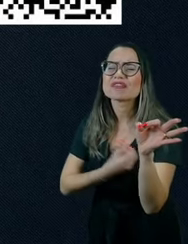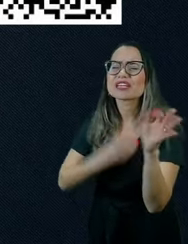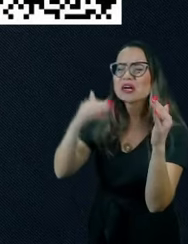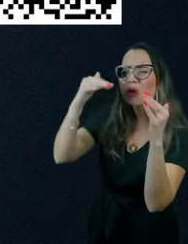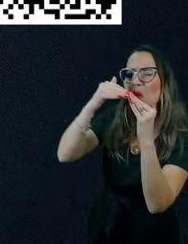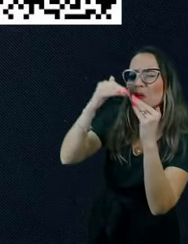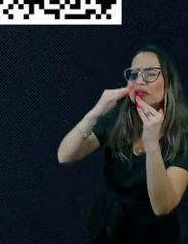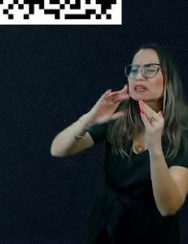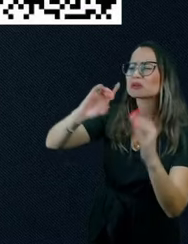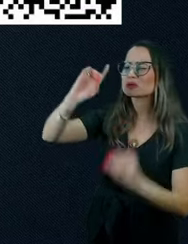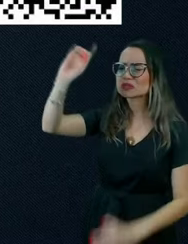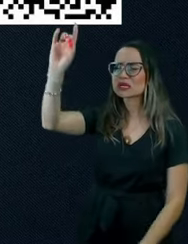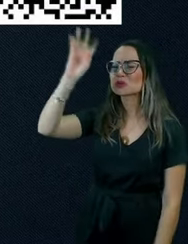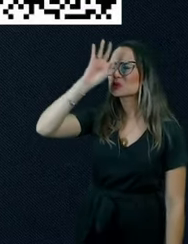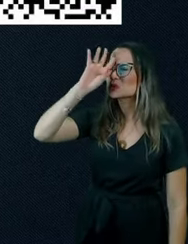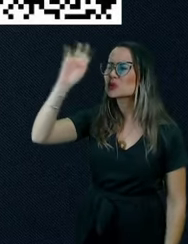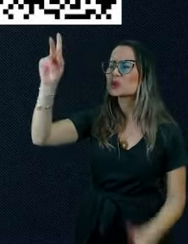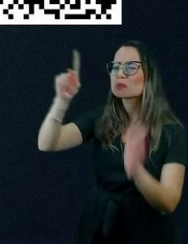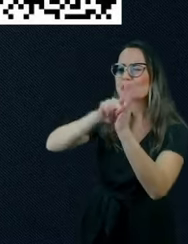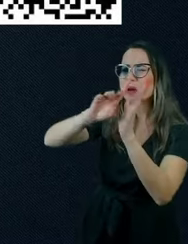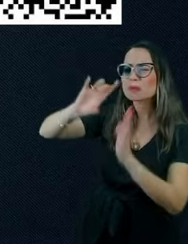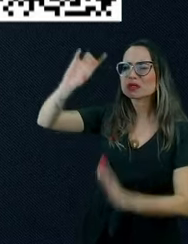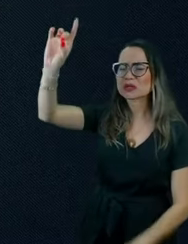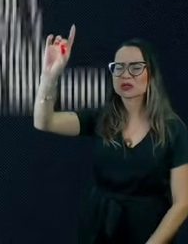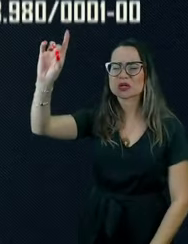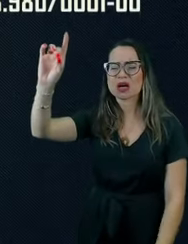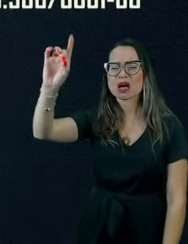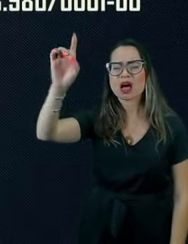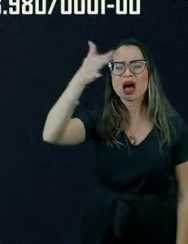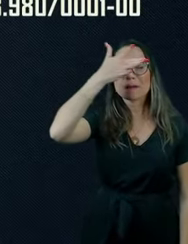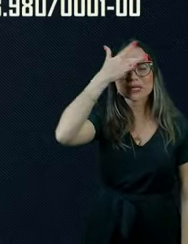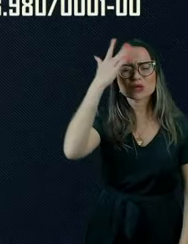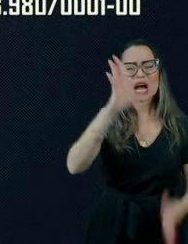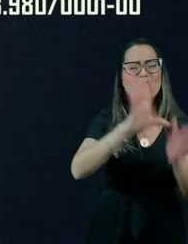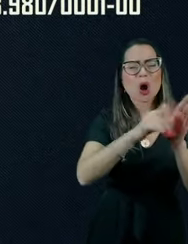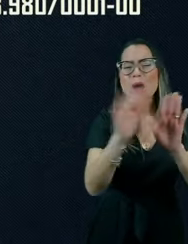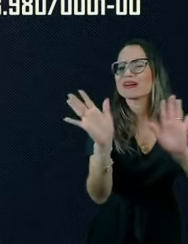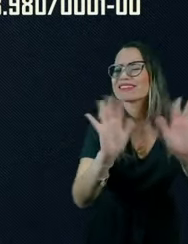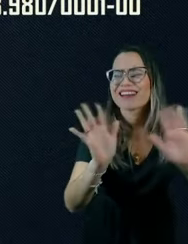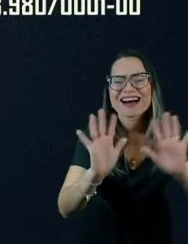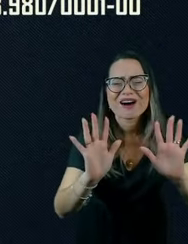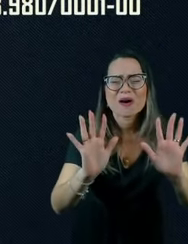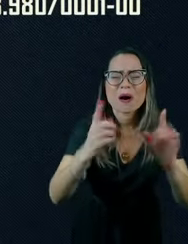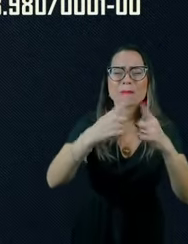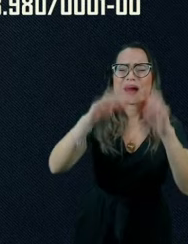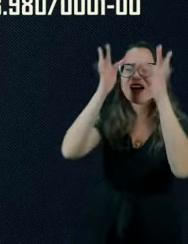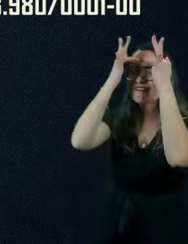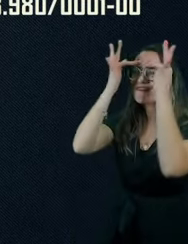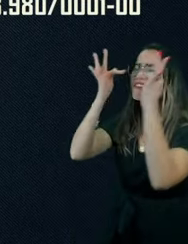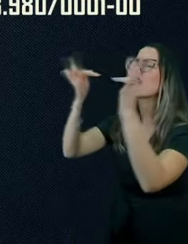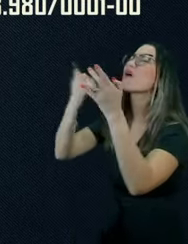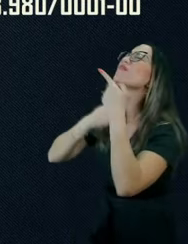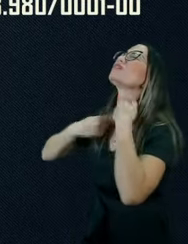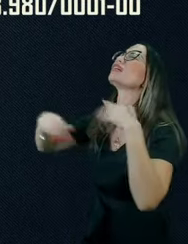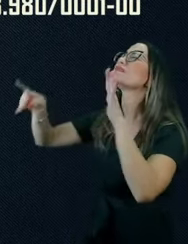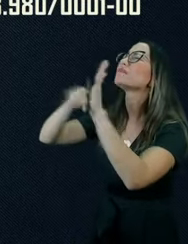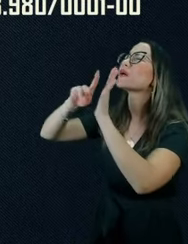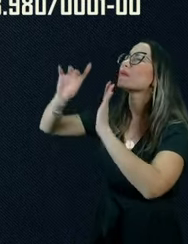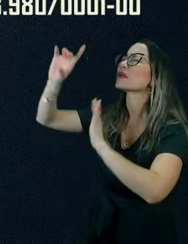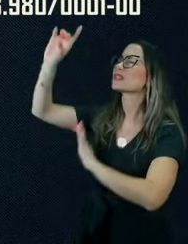propósito, uma igreja que não é usurpadora, mas uma igreja fiel à tua vontade, e essa igreja vai ser uma